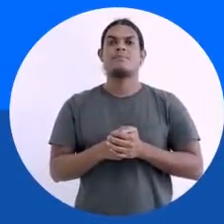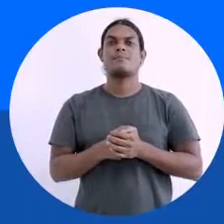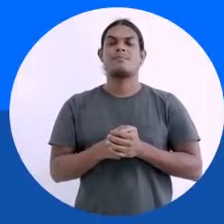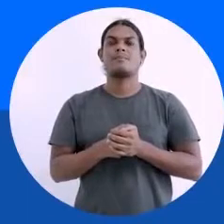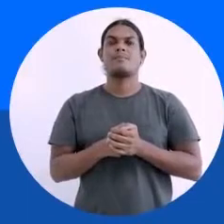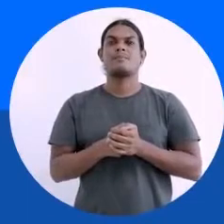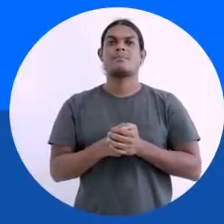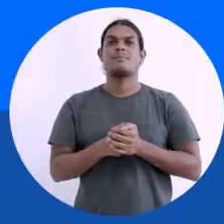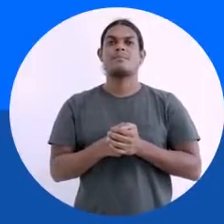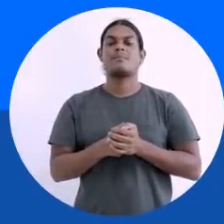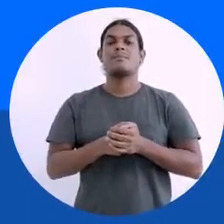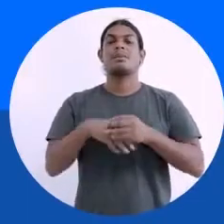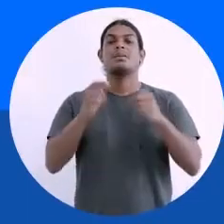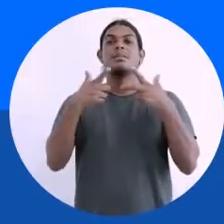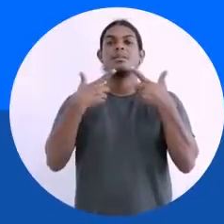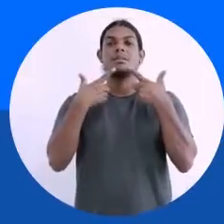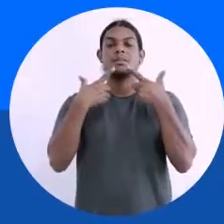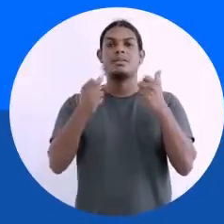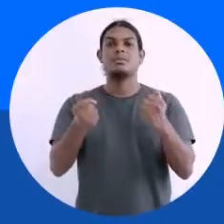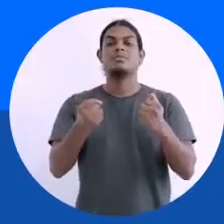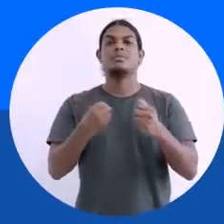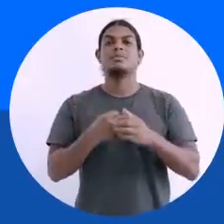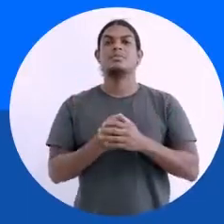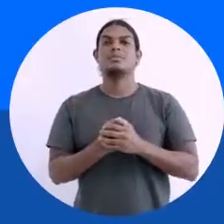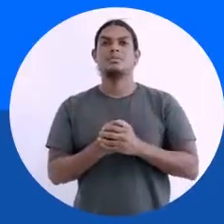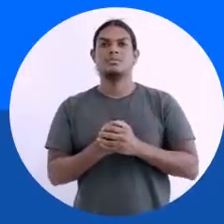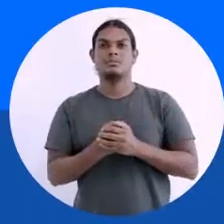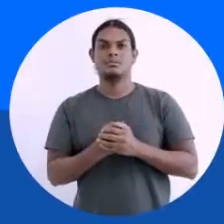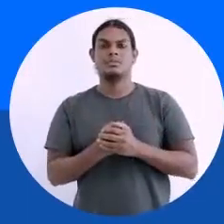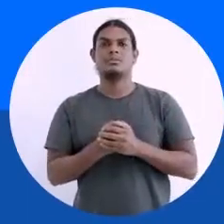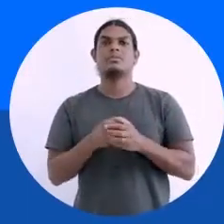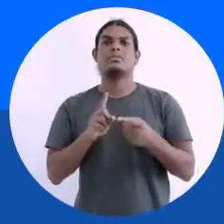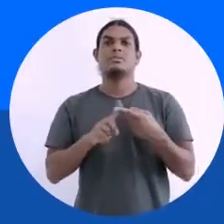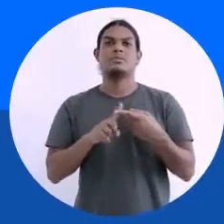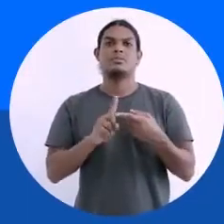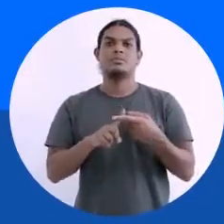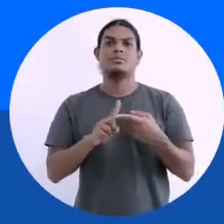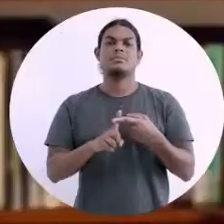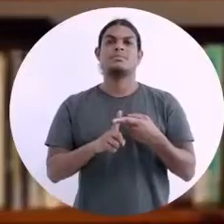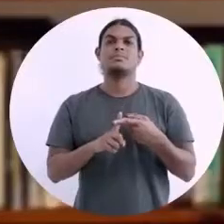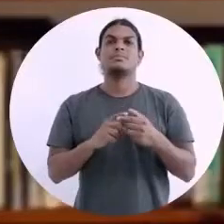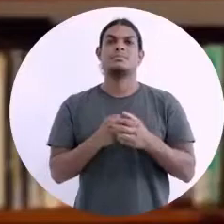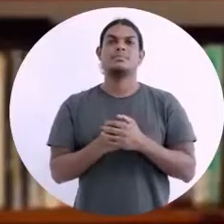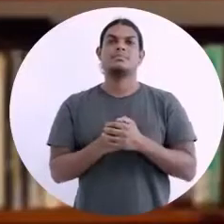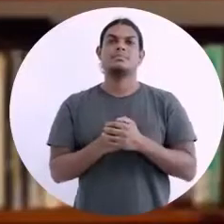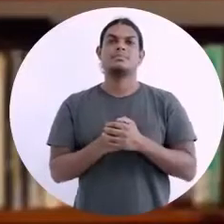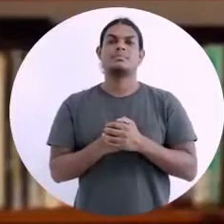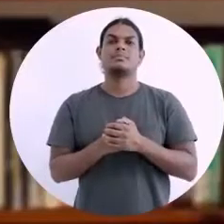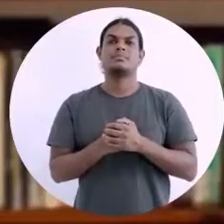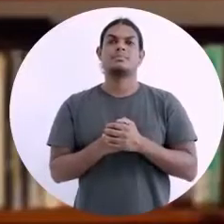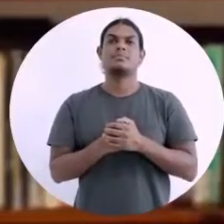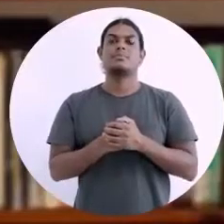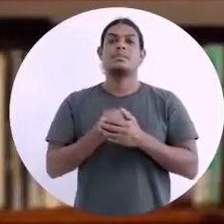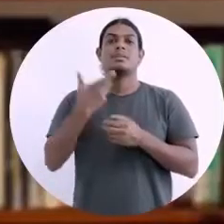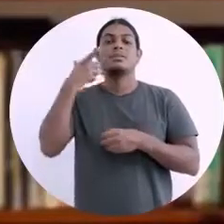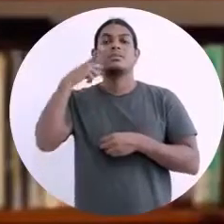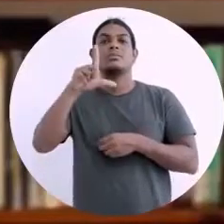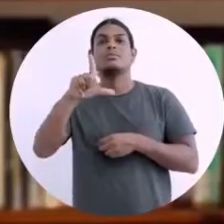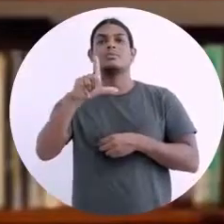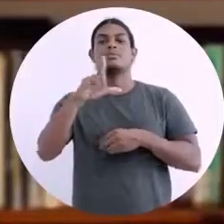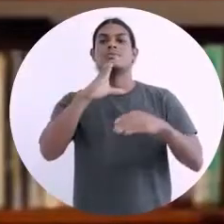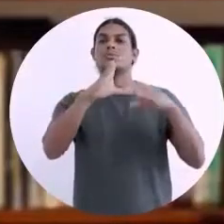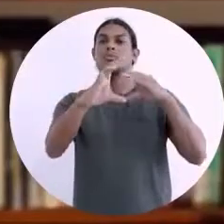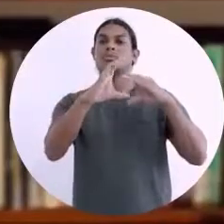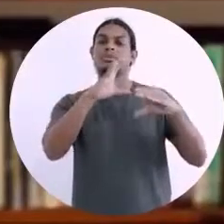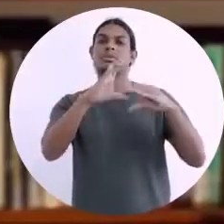semelhantes, que é a linguística, são as línguas, que aí ele representou na classe 400. Ele conseguiu se comunicar, ele passou a querer conhecer o